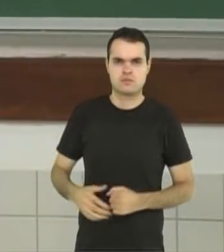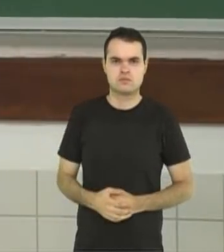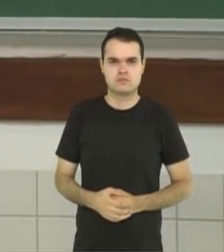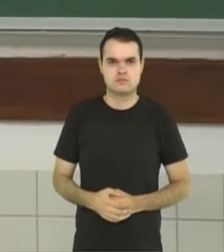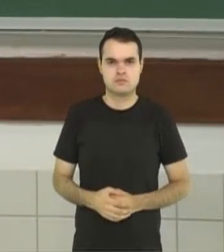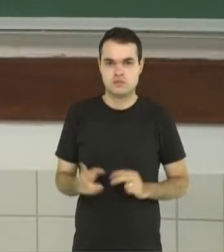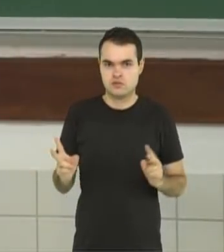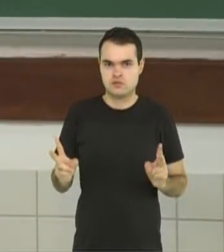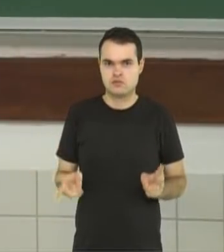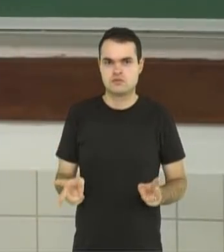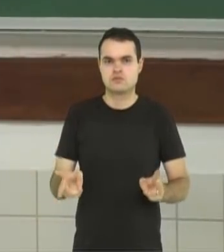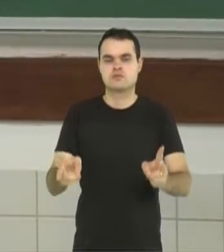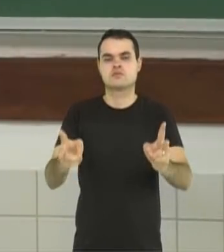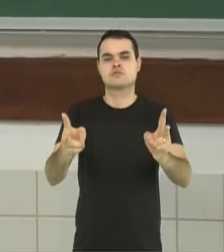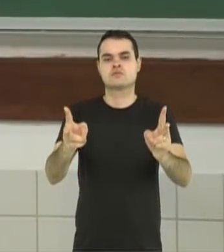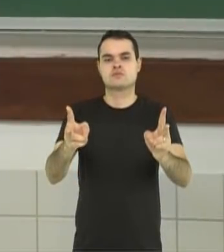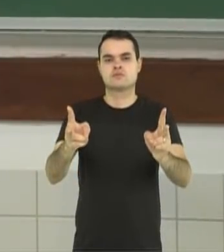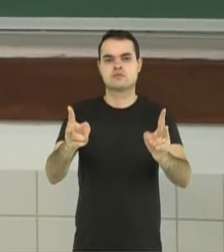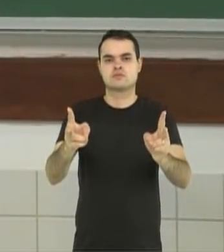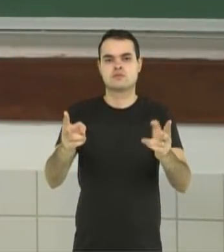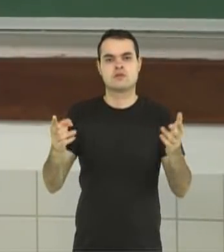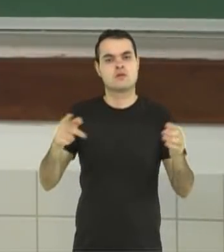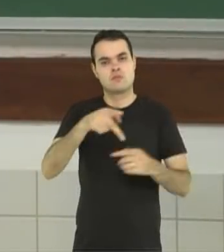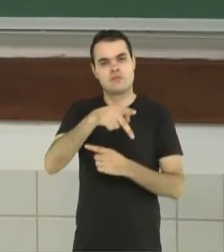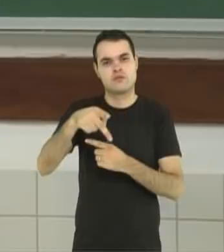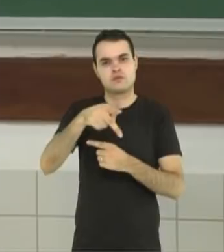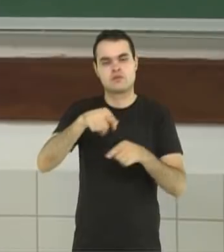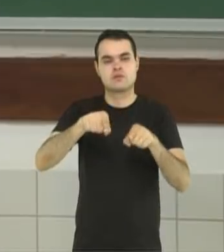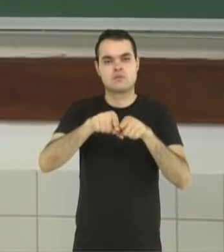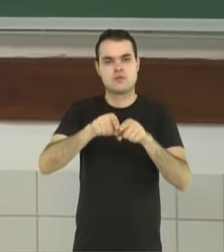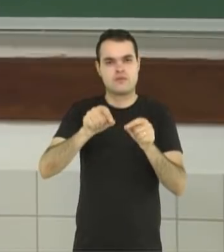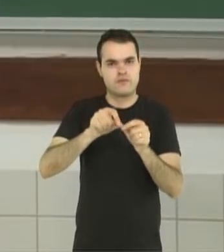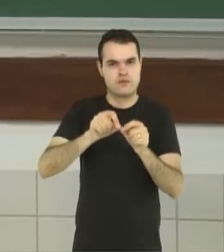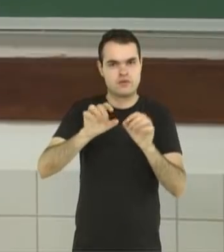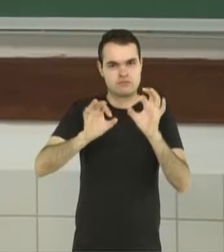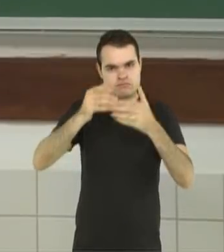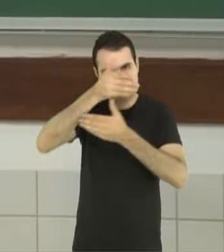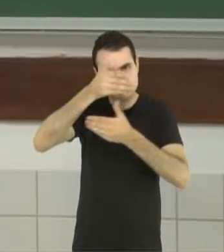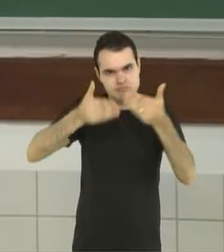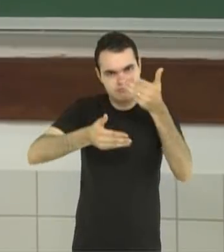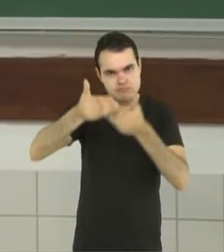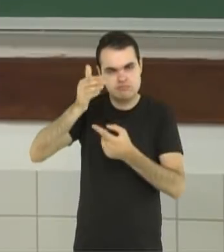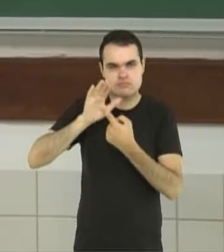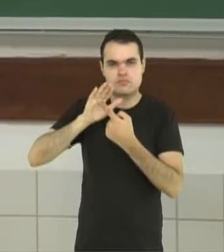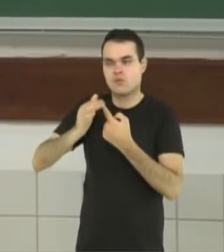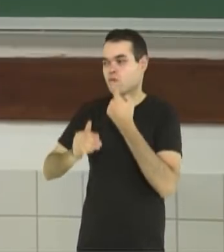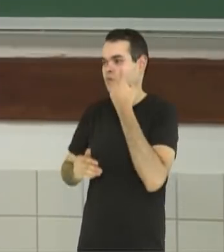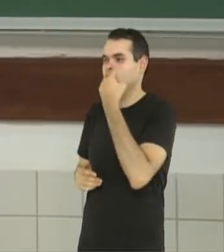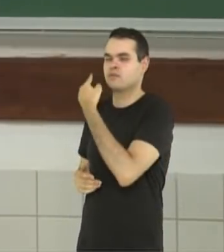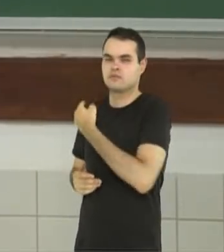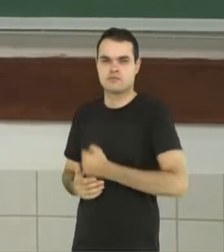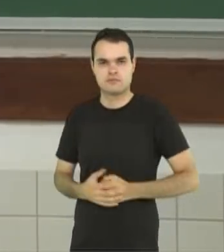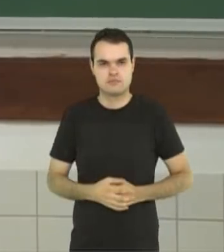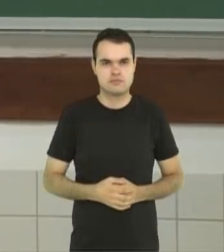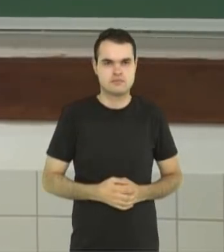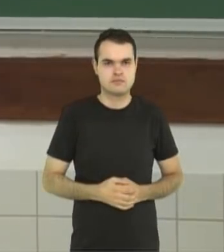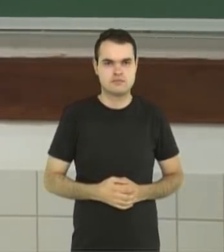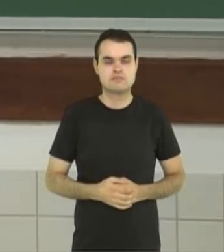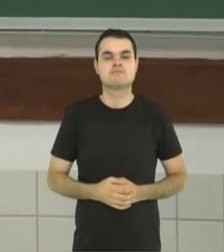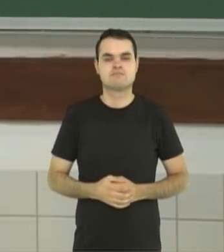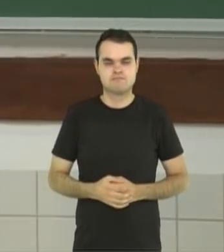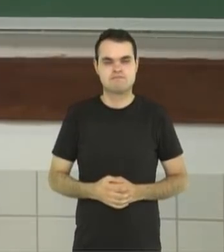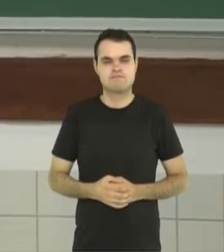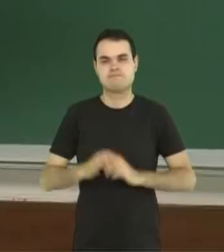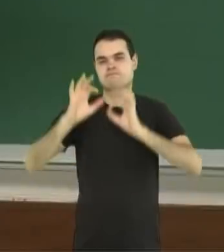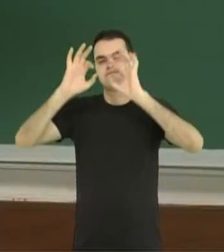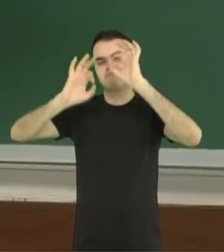vamos continuar aqui. É que a professora também fez essas resoluções aqui no material, tá bom? Então, vamos lá? Olha só.